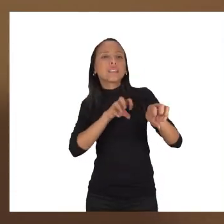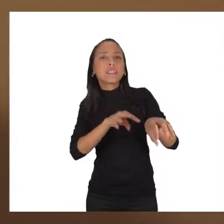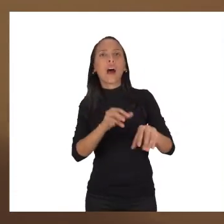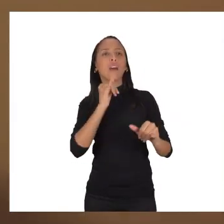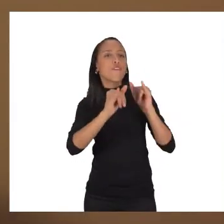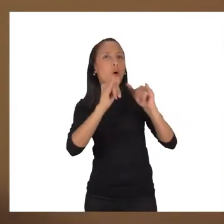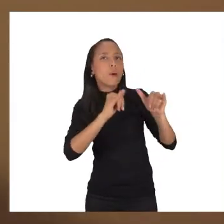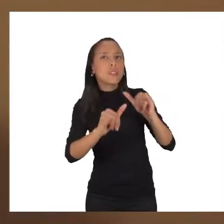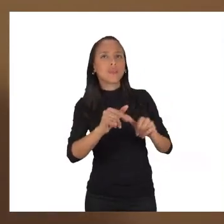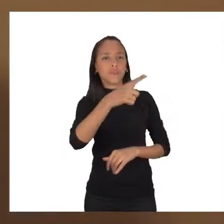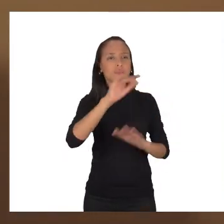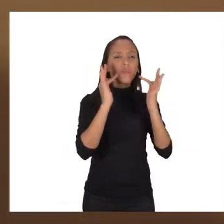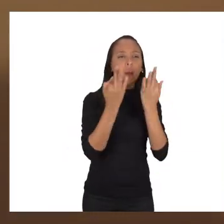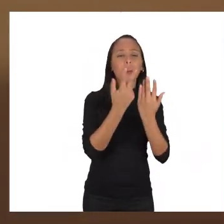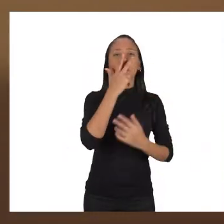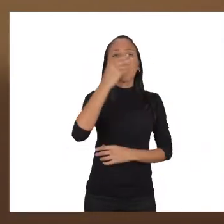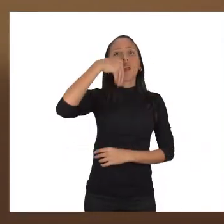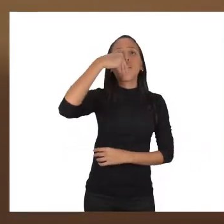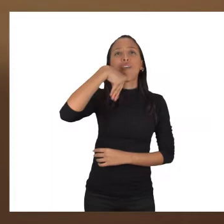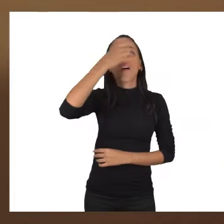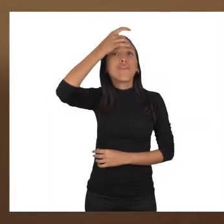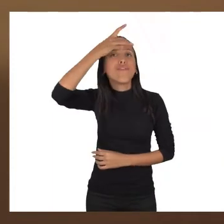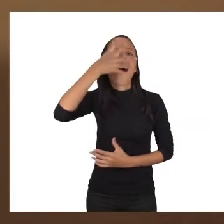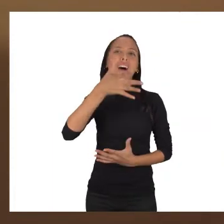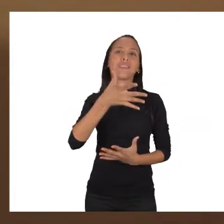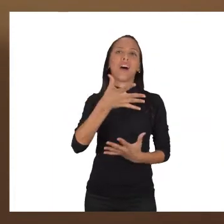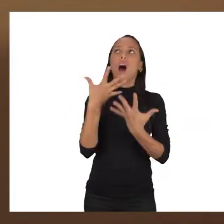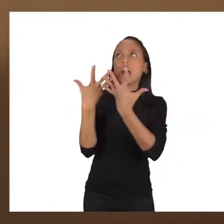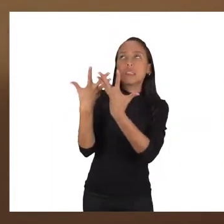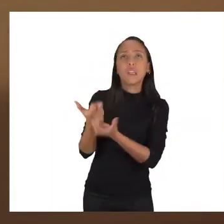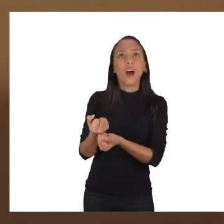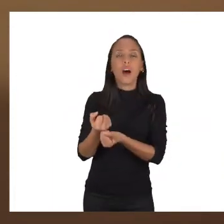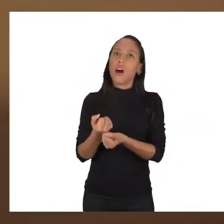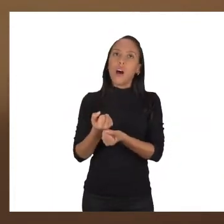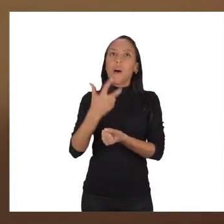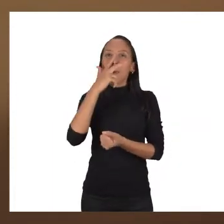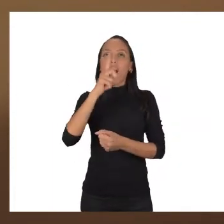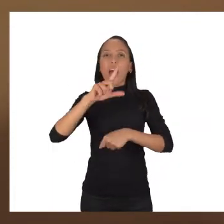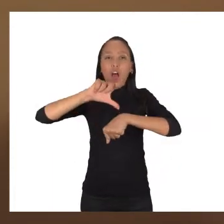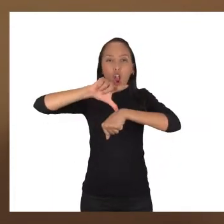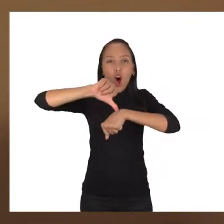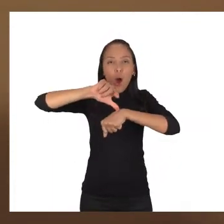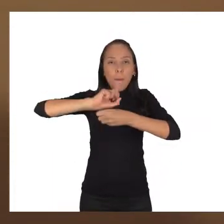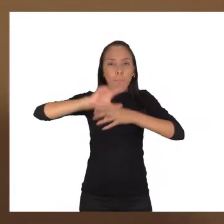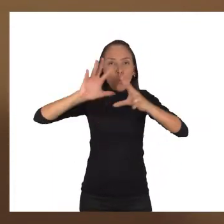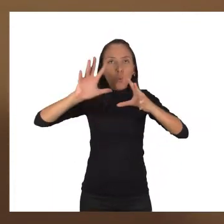informações, a vulnerabilidade dessas famílias, torna isso uma bomba relógio que já explodiu. A gente só não